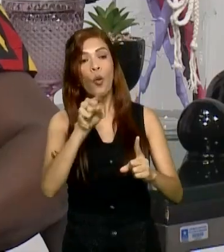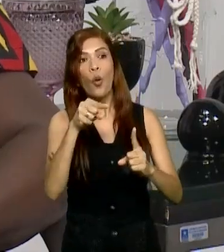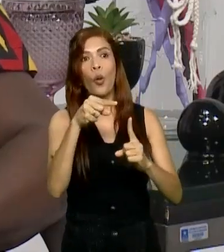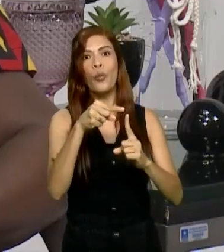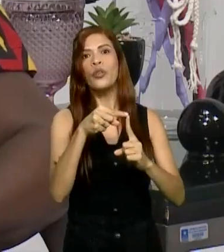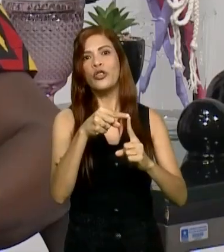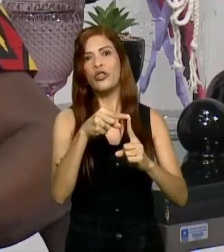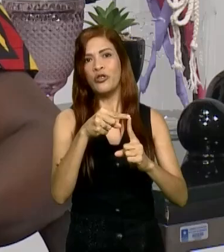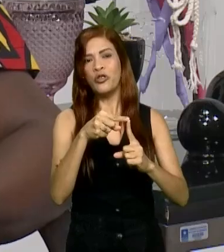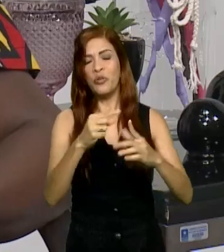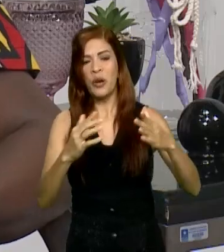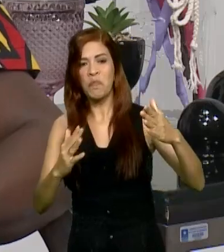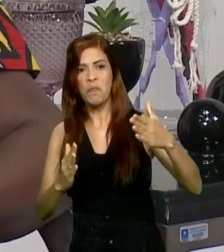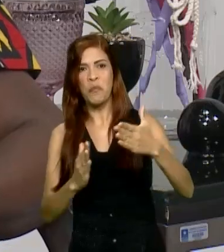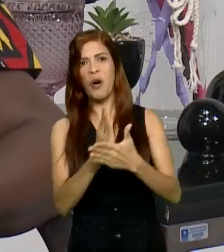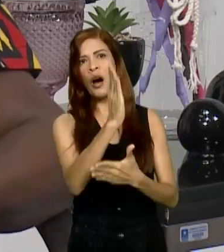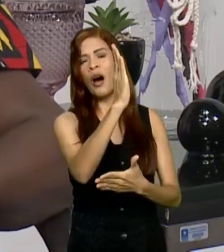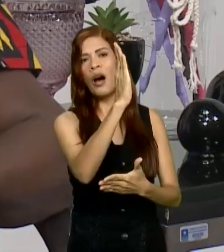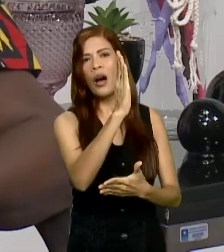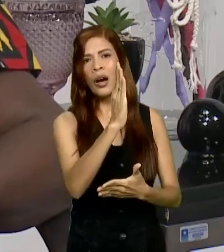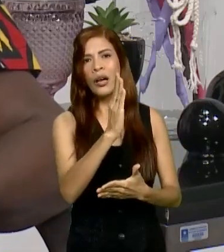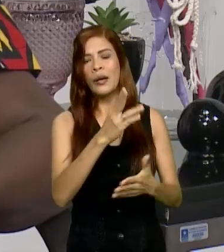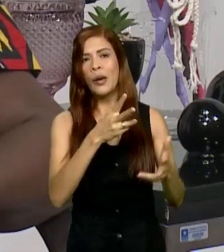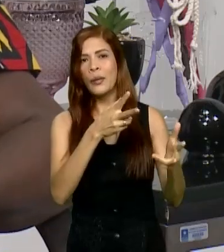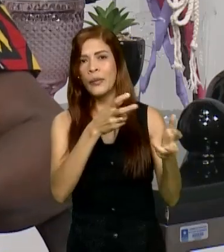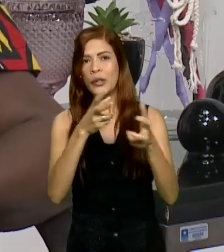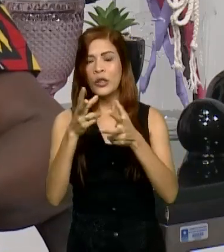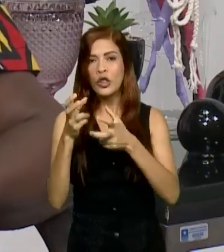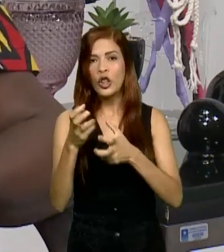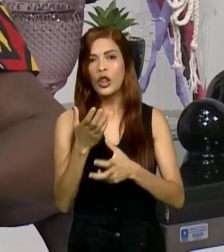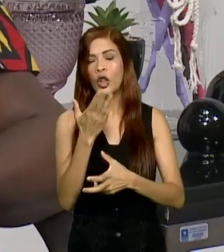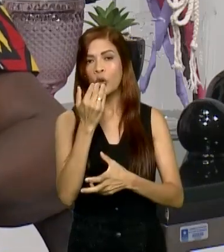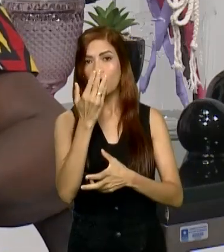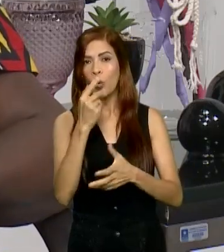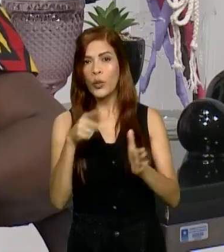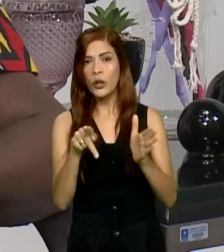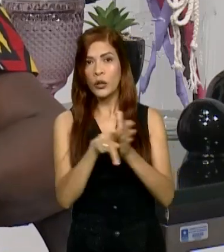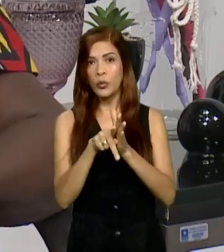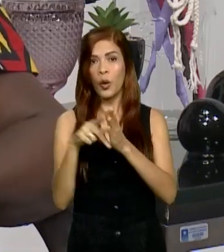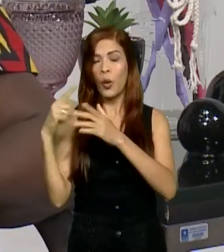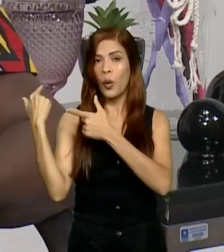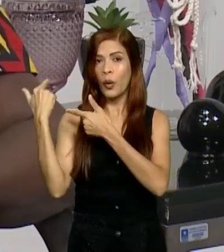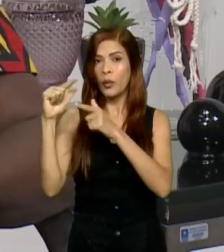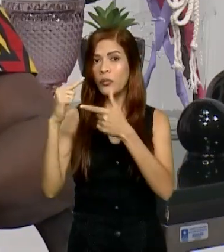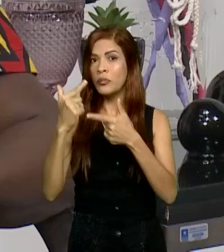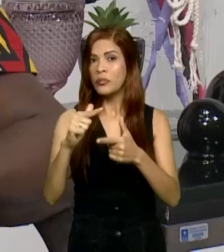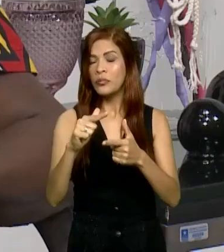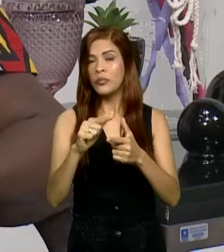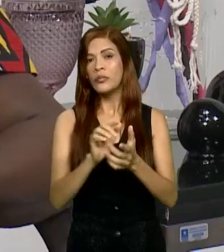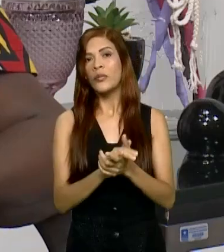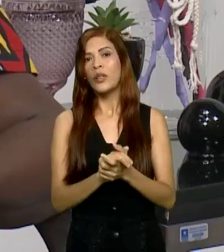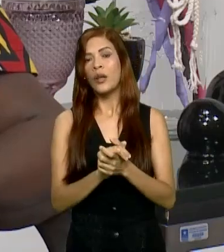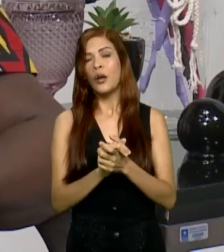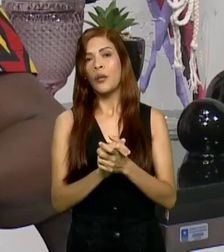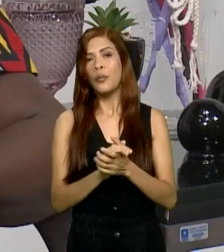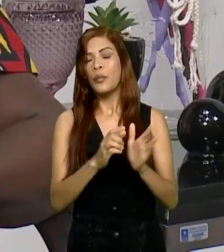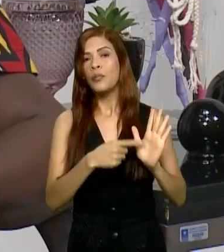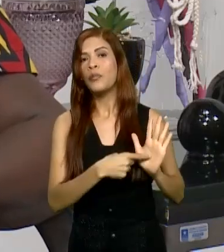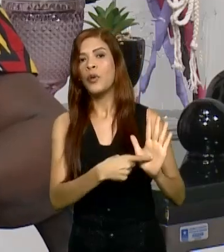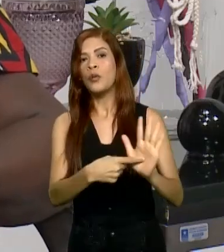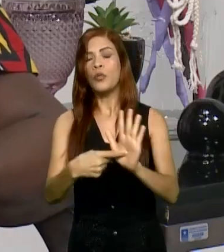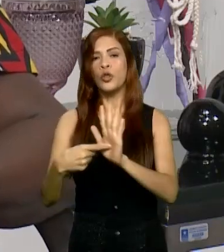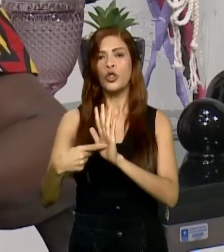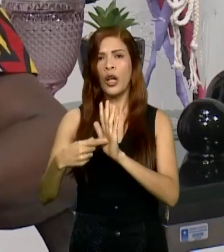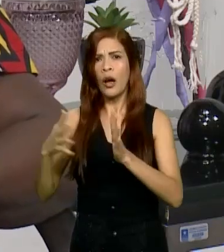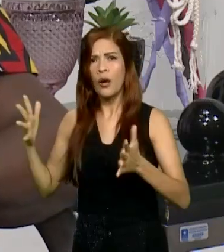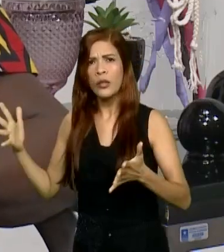as barreiras, porque a gente identificando as comidas típicas para dar visibilidade também, fazer o resgate